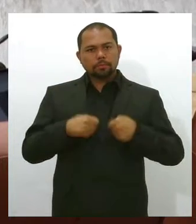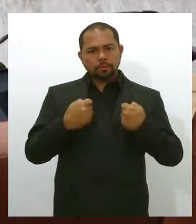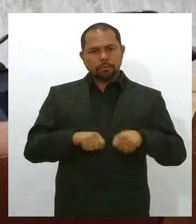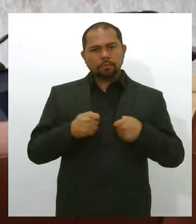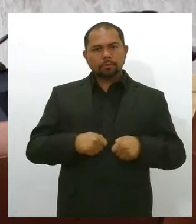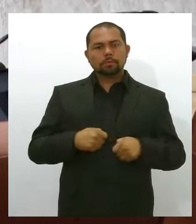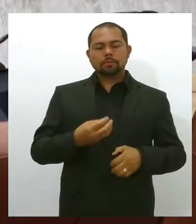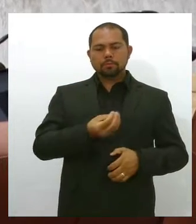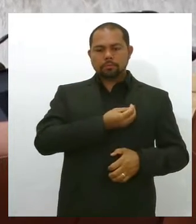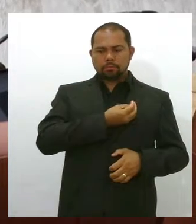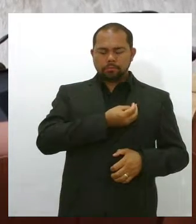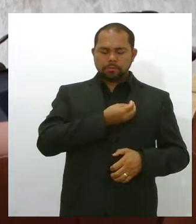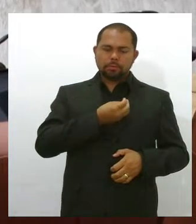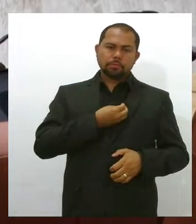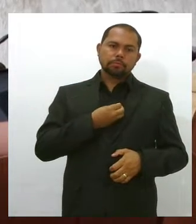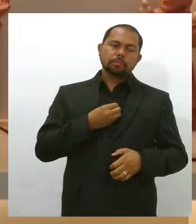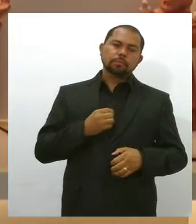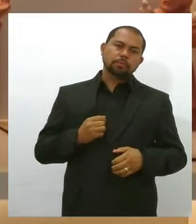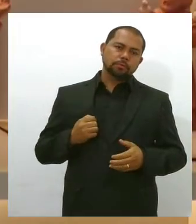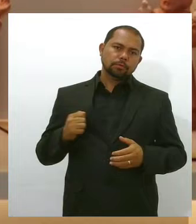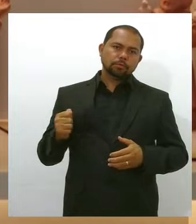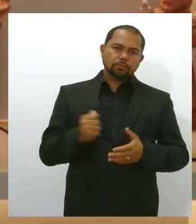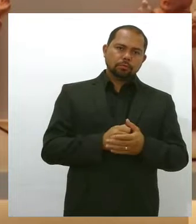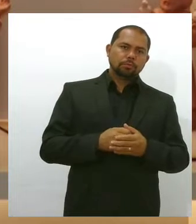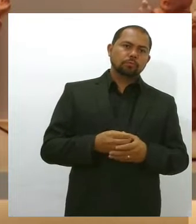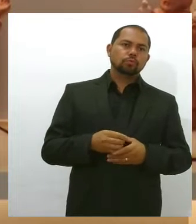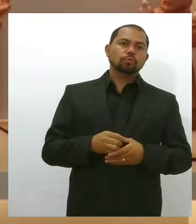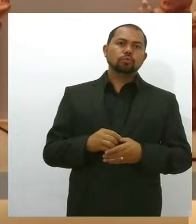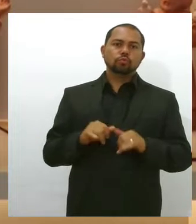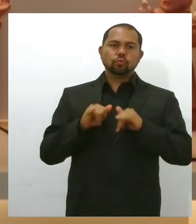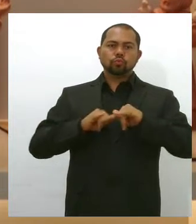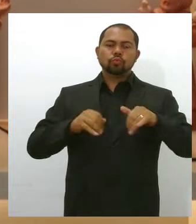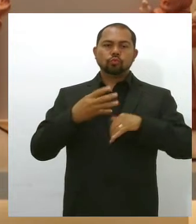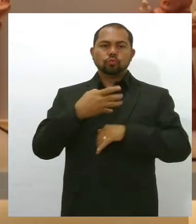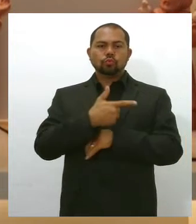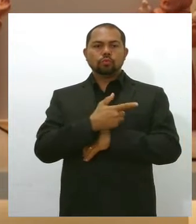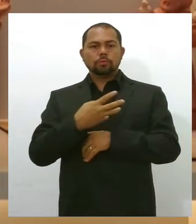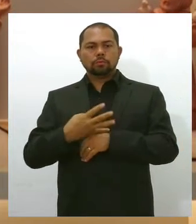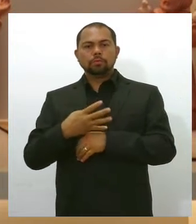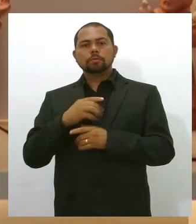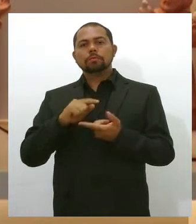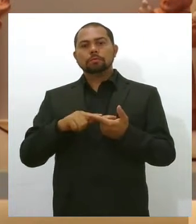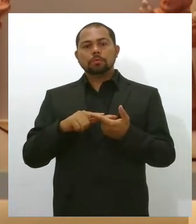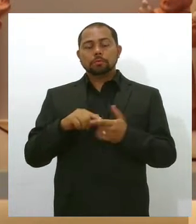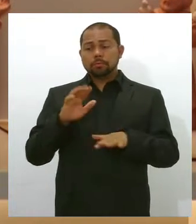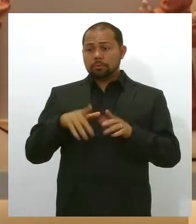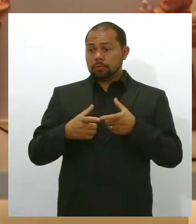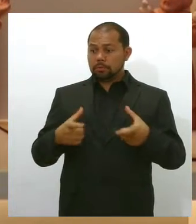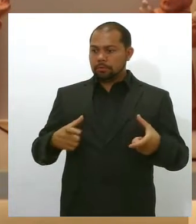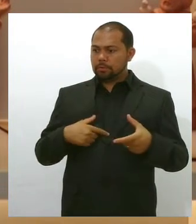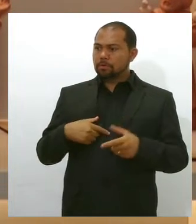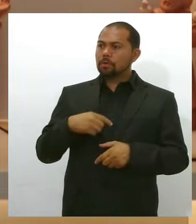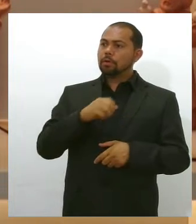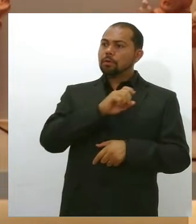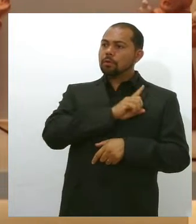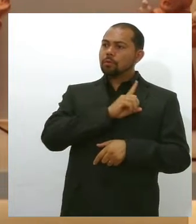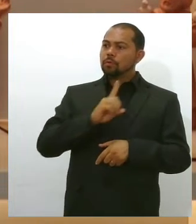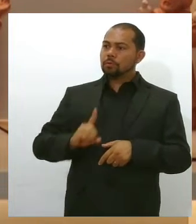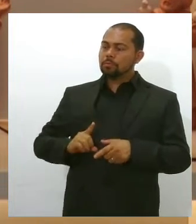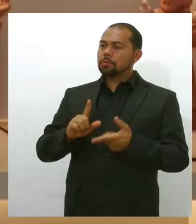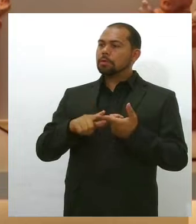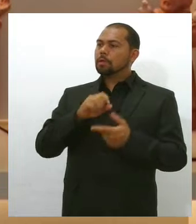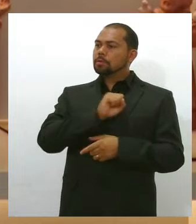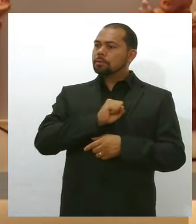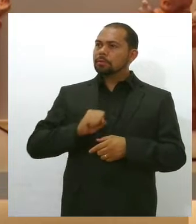do mandato desses 24 deputados muitas vezes até o deputado Senador prometo vou combater a corrupção vamos dar de cá